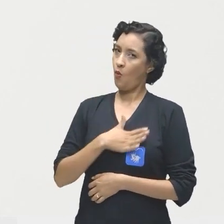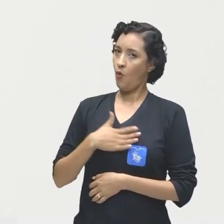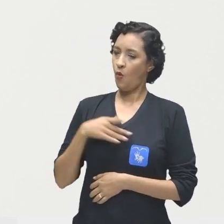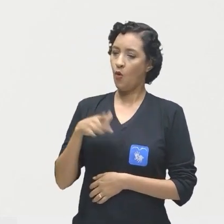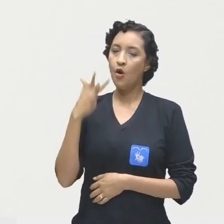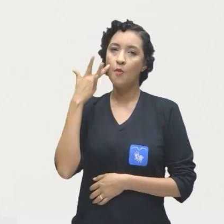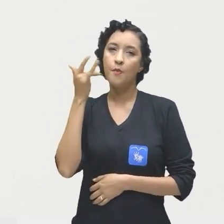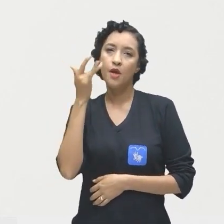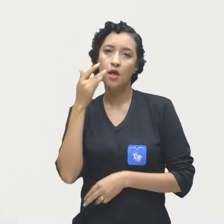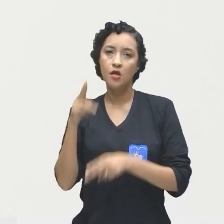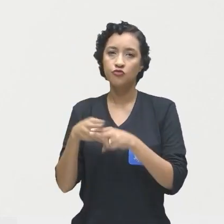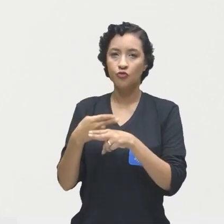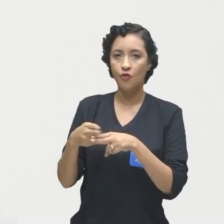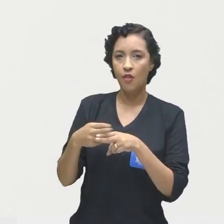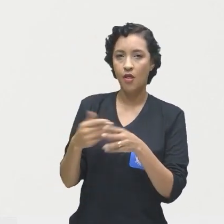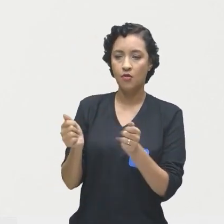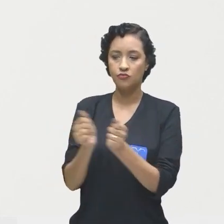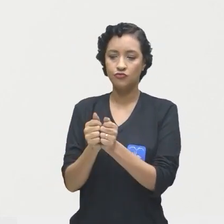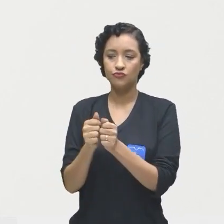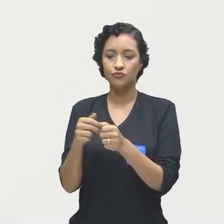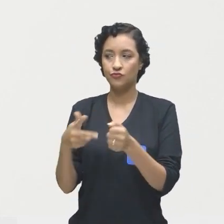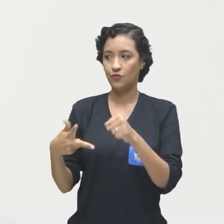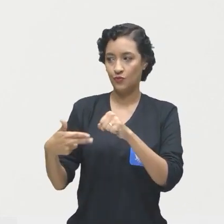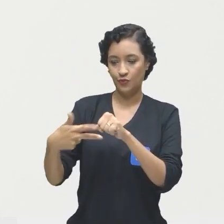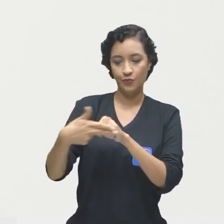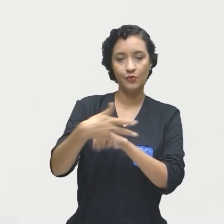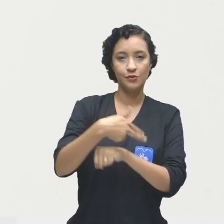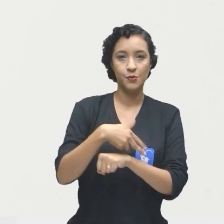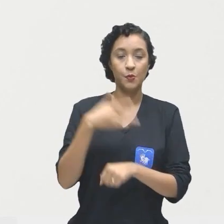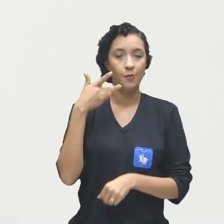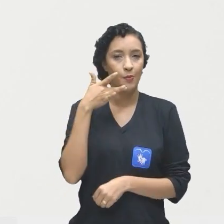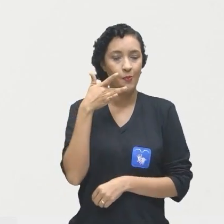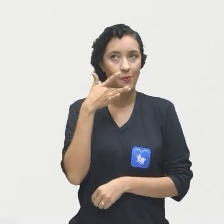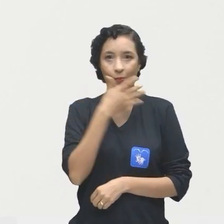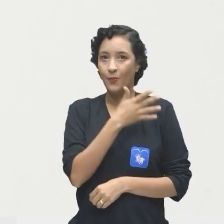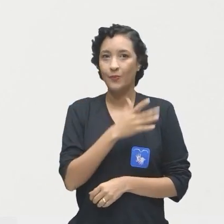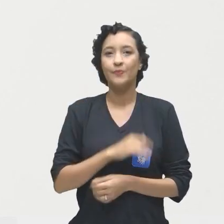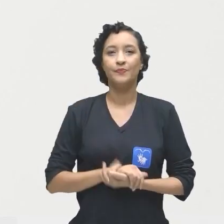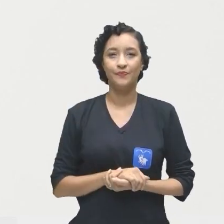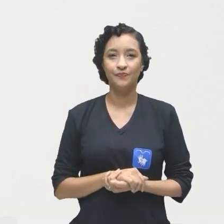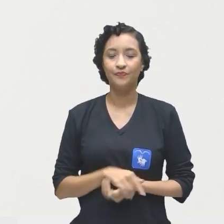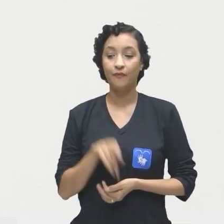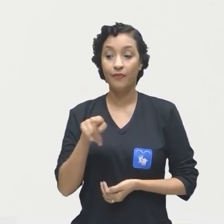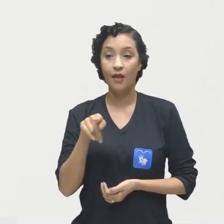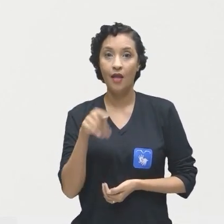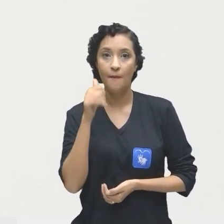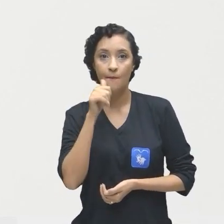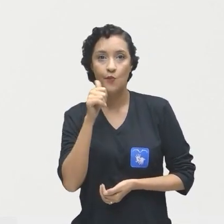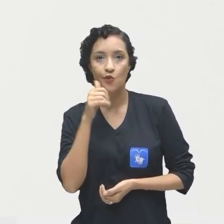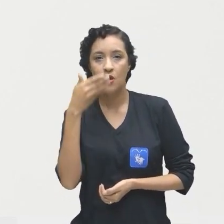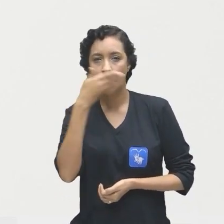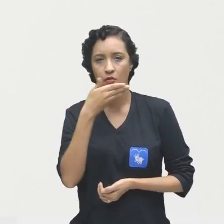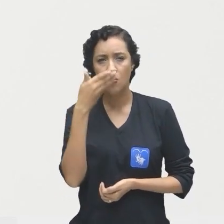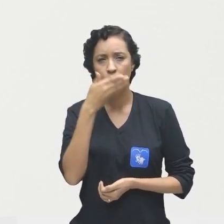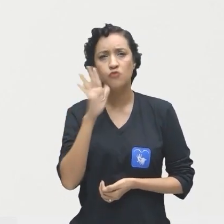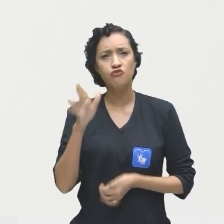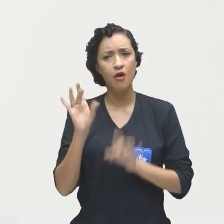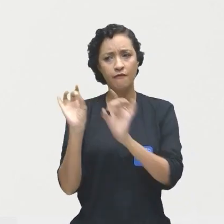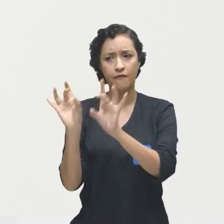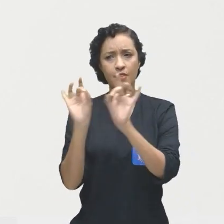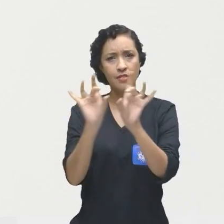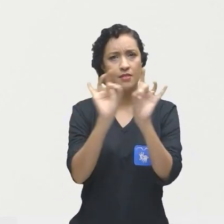com recheio de cupuaçu. Uma delícia, não é, crianças? A doceira já está até vendendo para outros